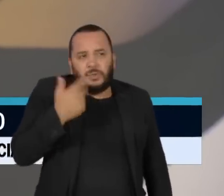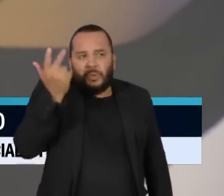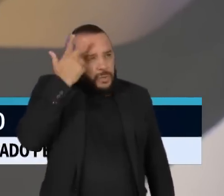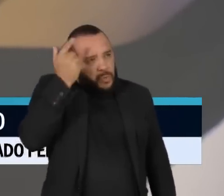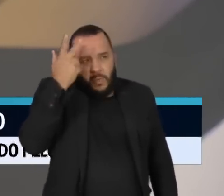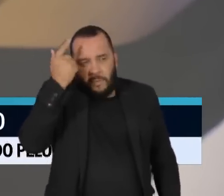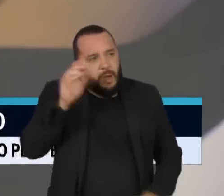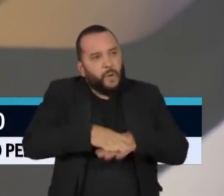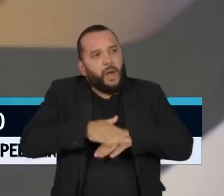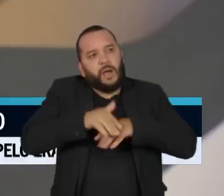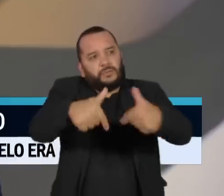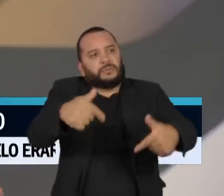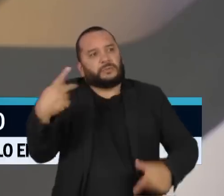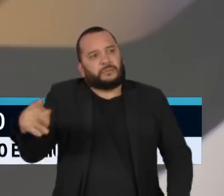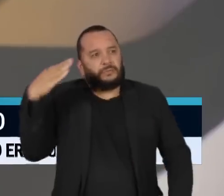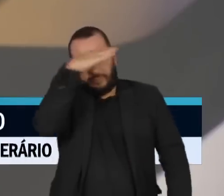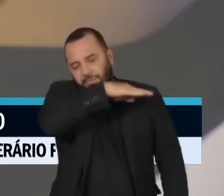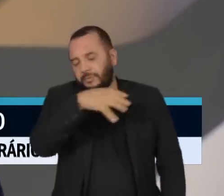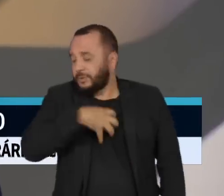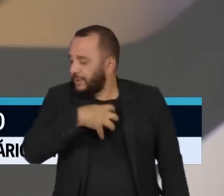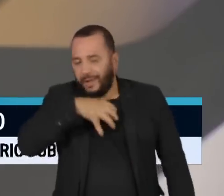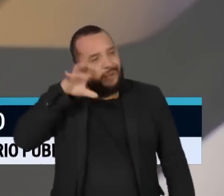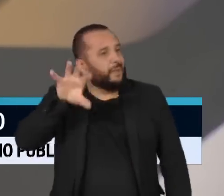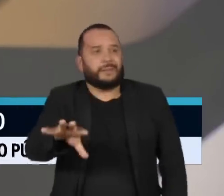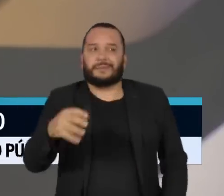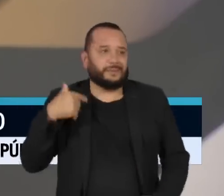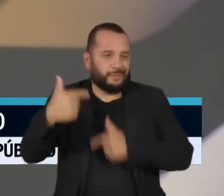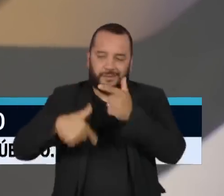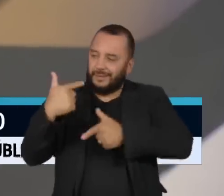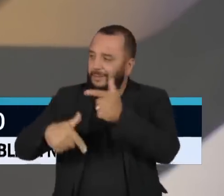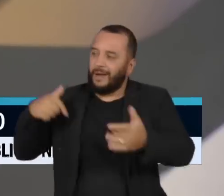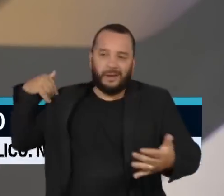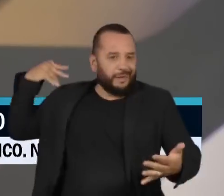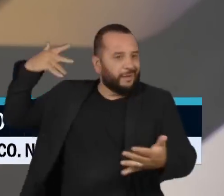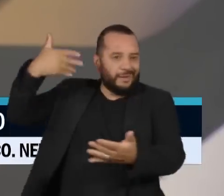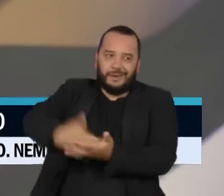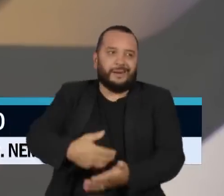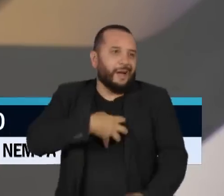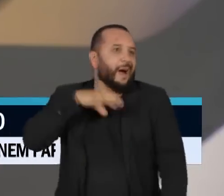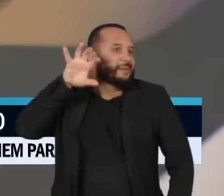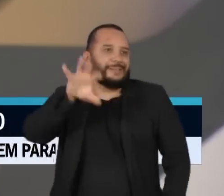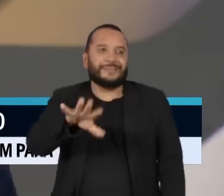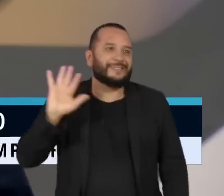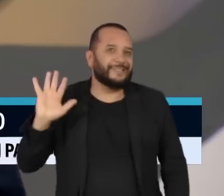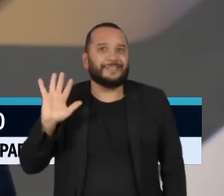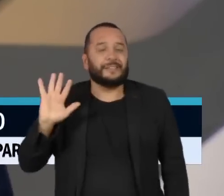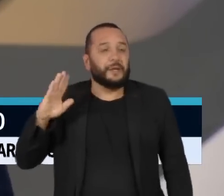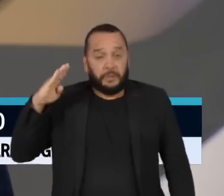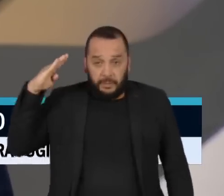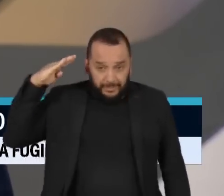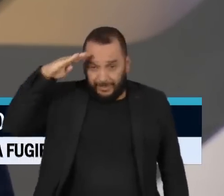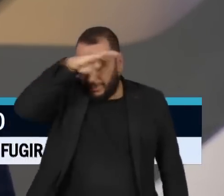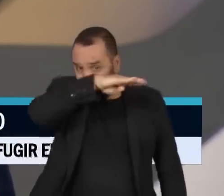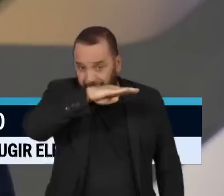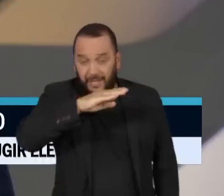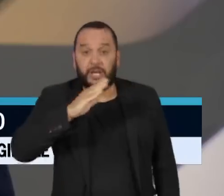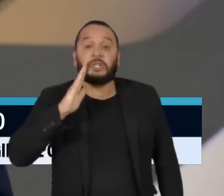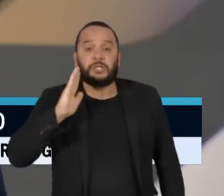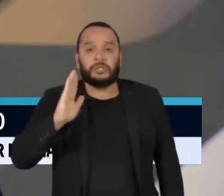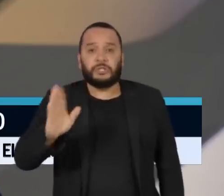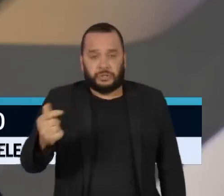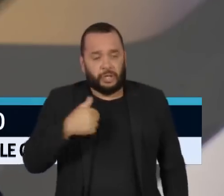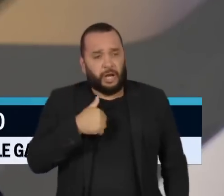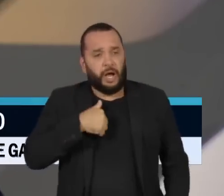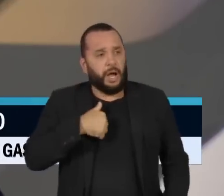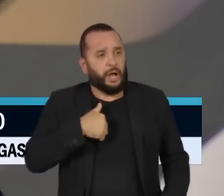Bolsonaro, porque em todo o governo ele agiu dessa maneira. Em nenhum momento o Bolsonaro assumiu, na minha opinião, a liturgia do poder